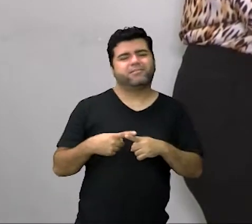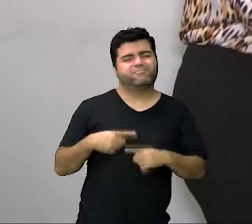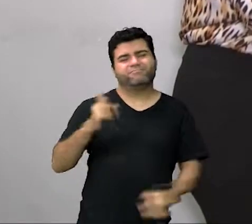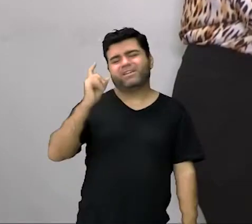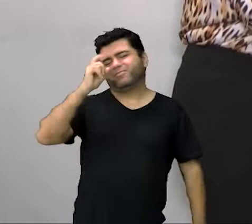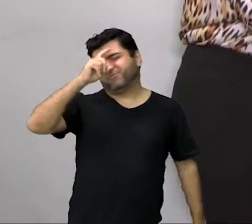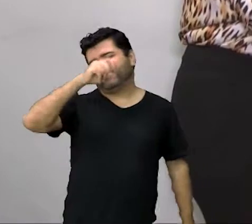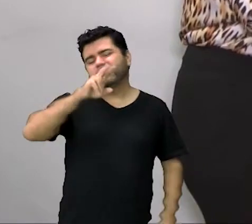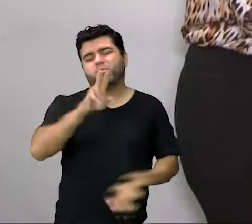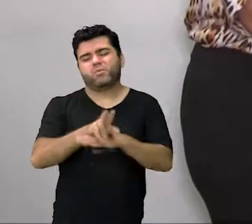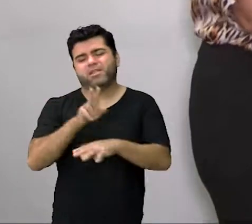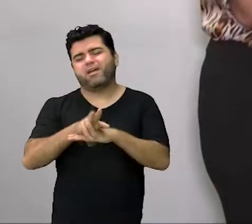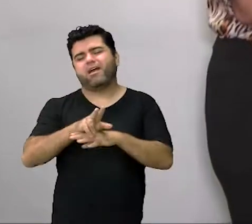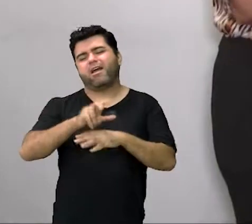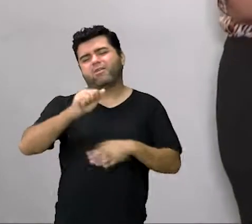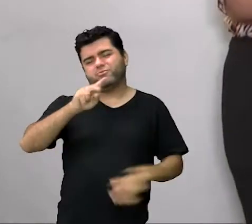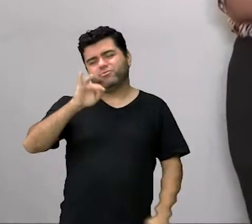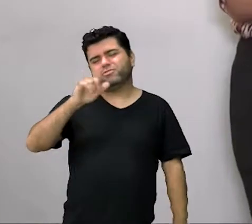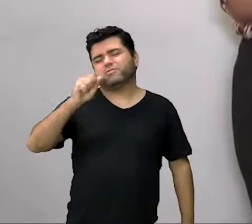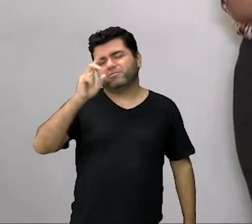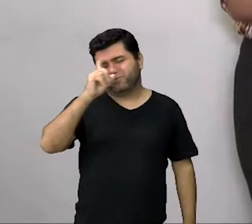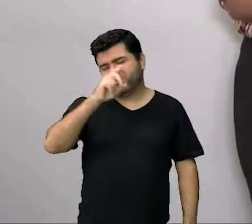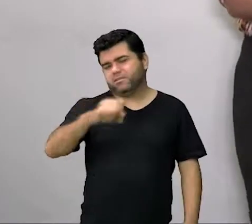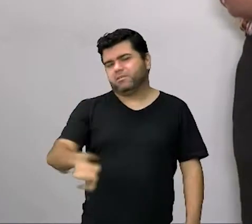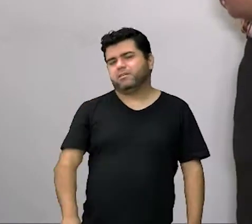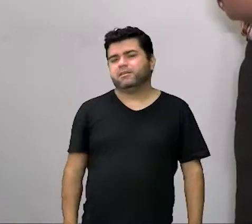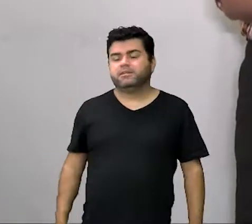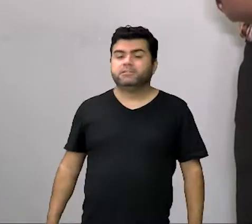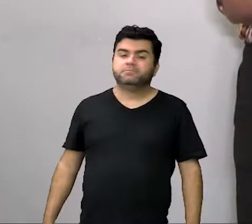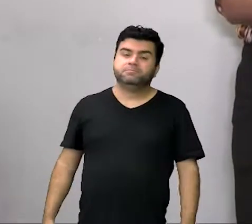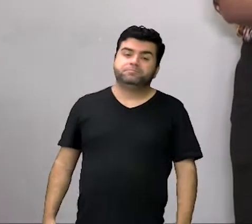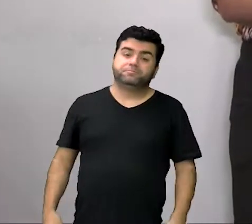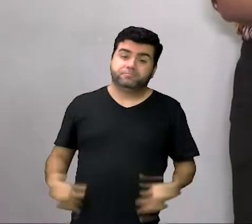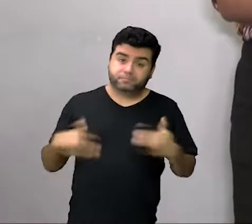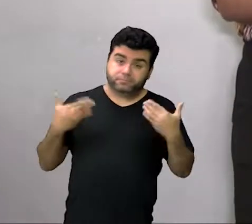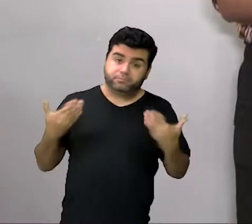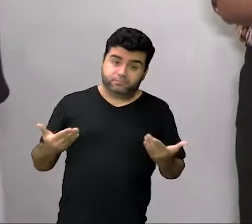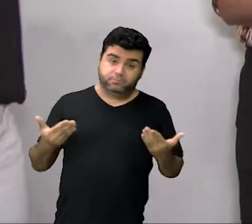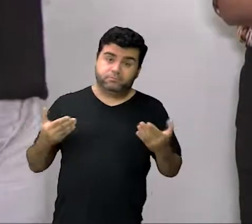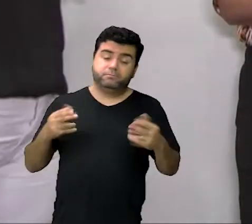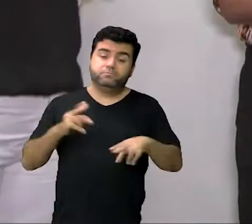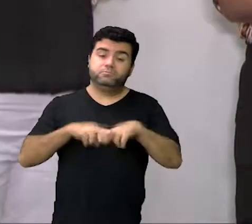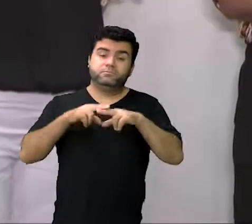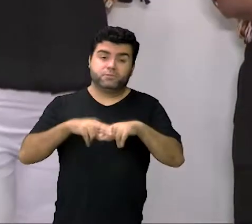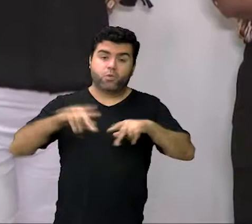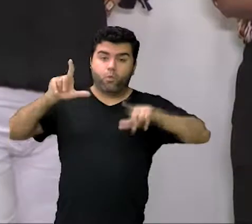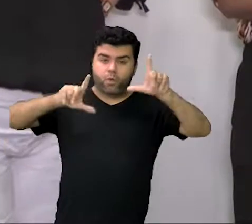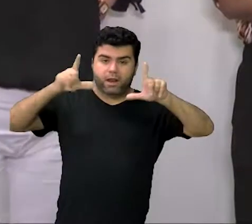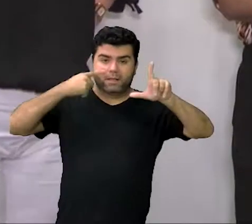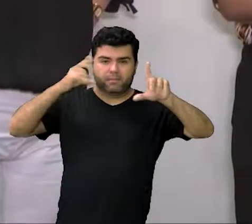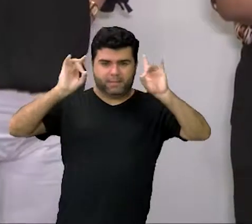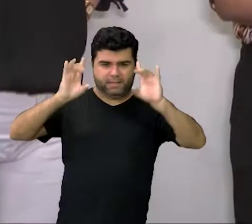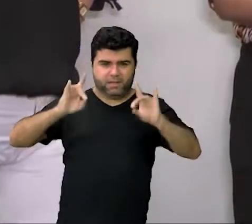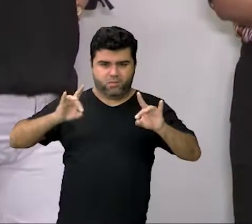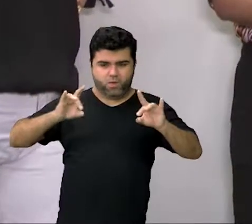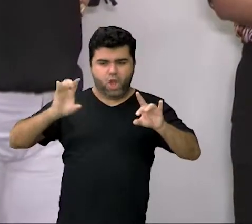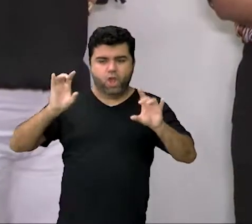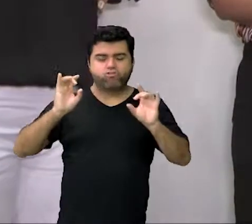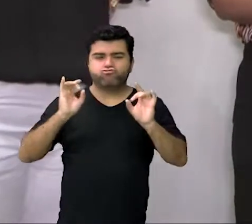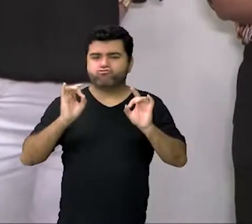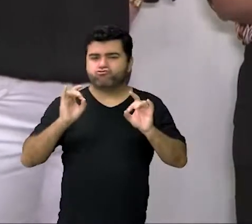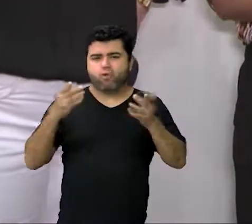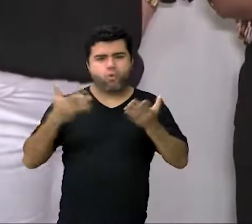de quem cuida de um autista, né? Esse, gente, é um dos motivos que o Olhar Especial não só hoje fala da pessoa